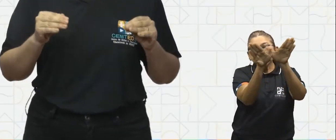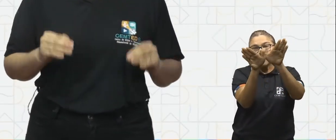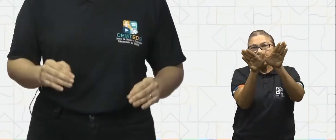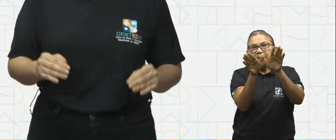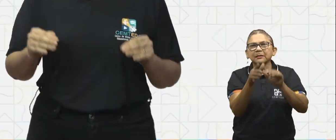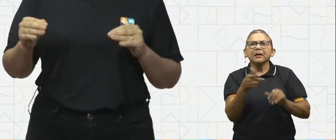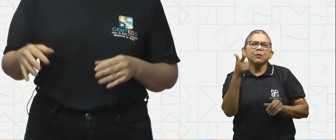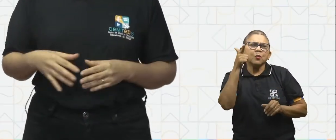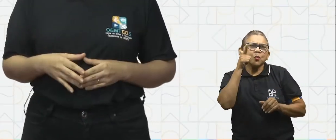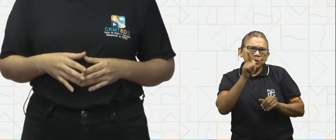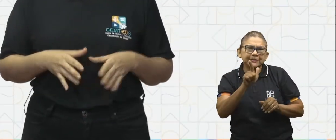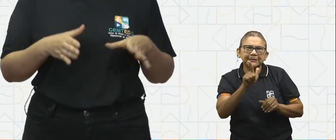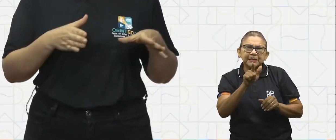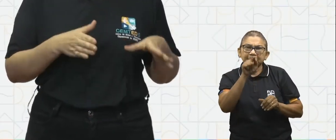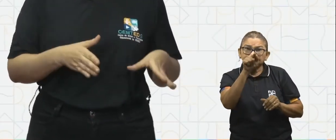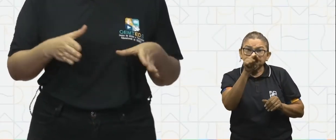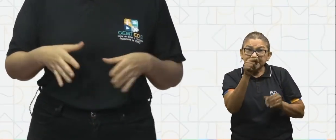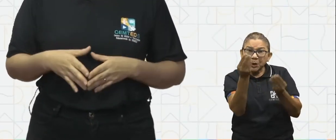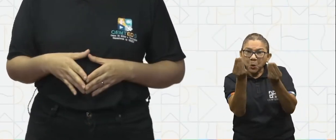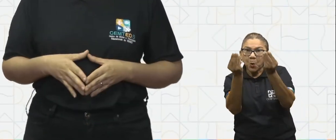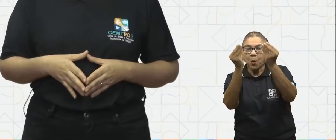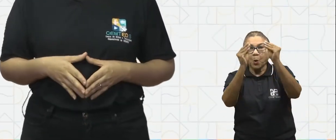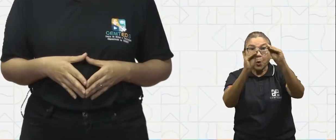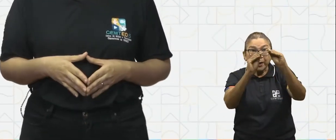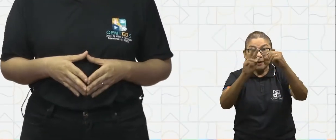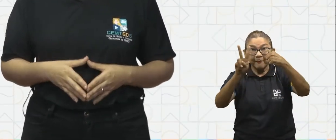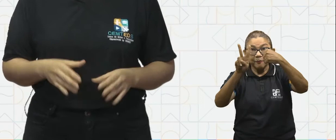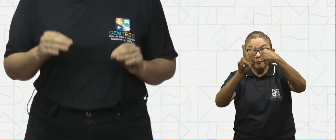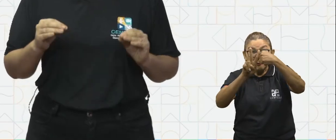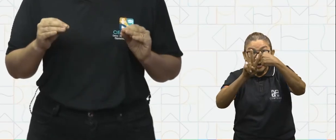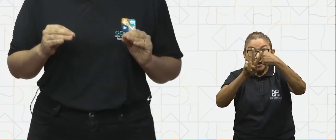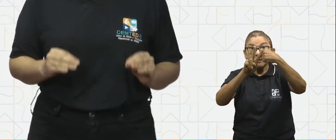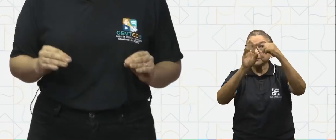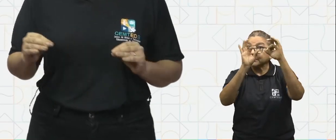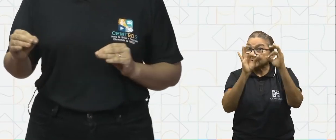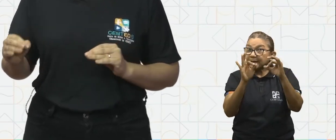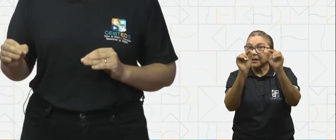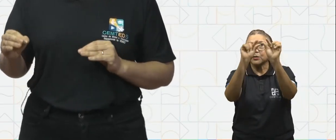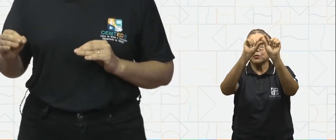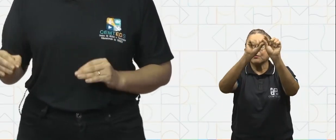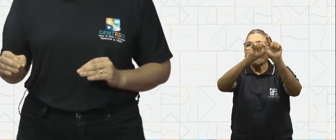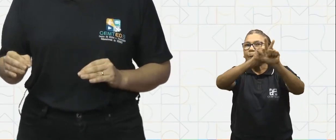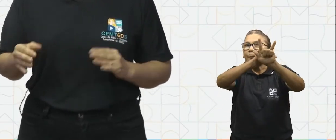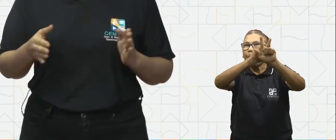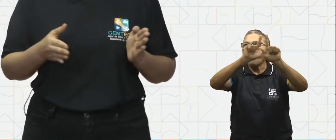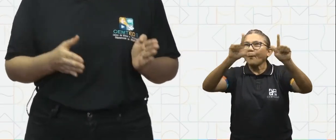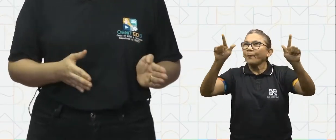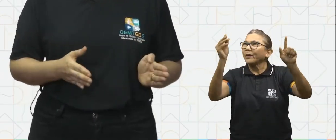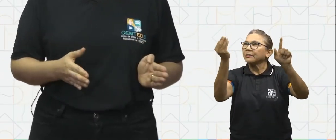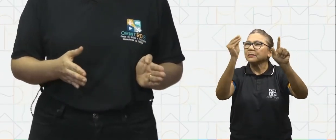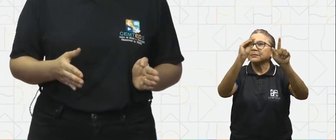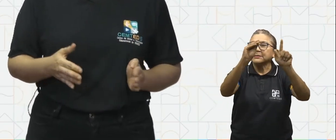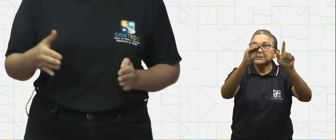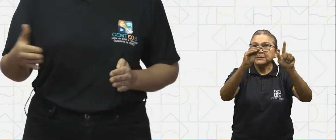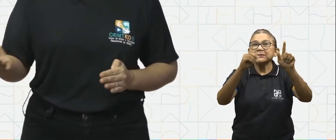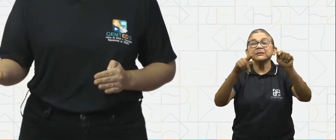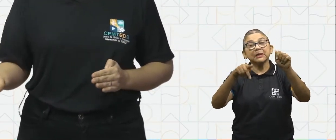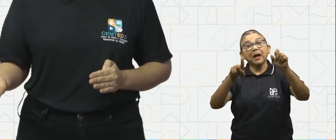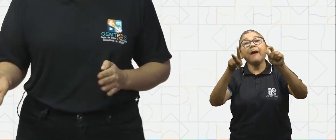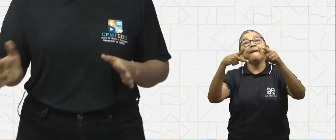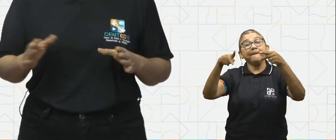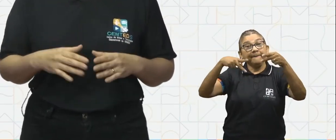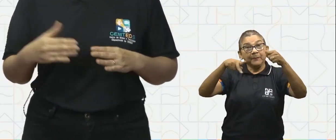consigamos preencher corretamente cada espaço desse em branco, devemos ter em mente que pronomes